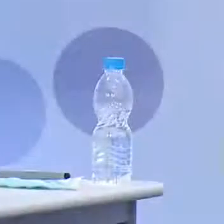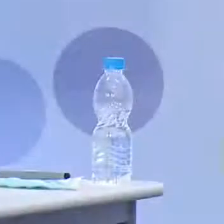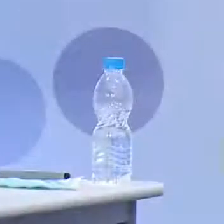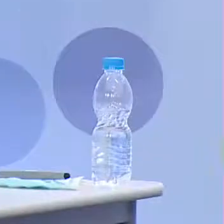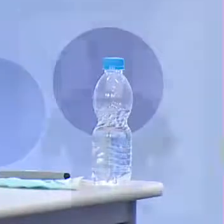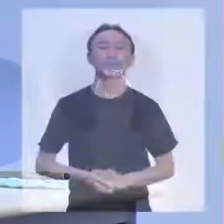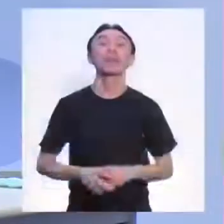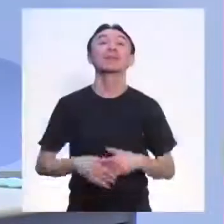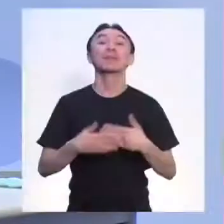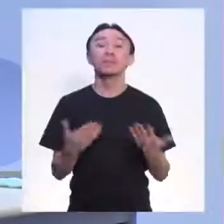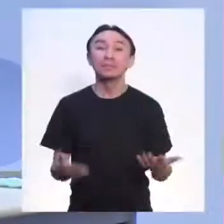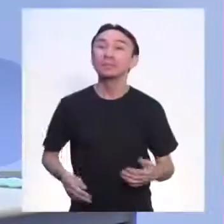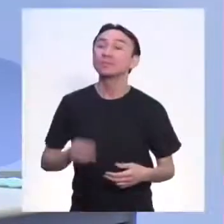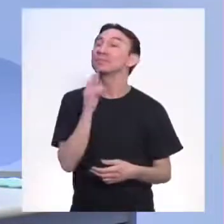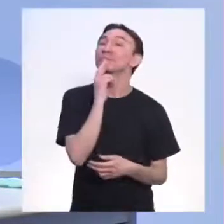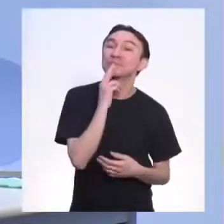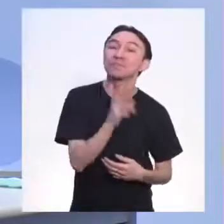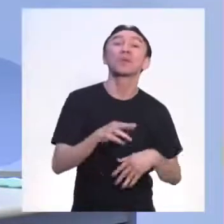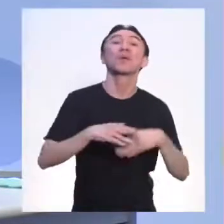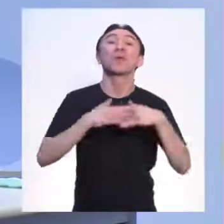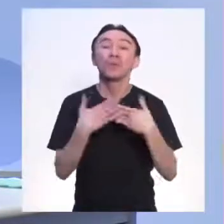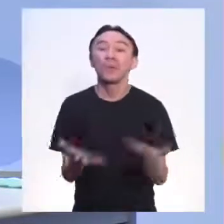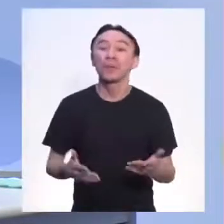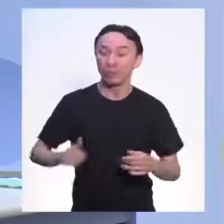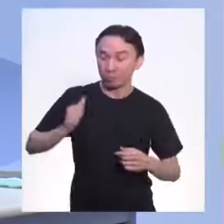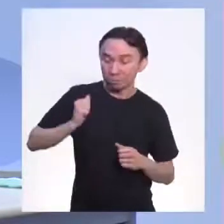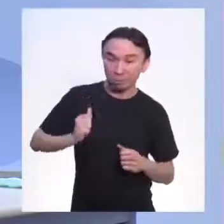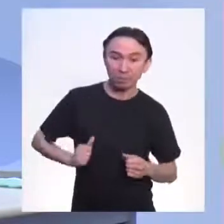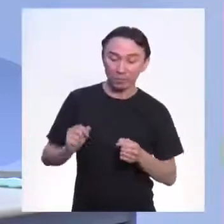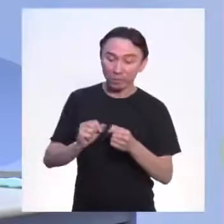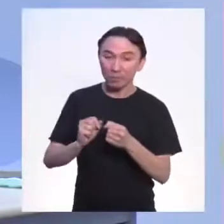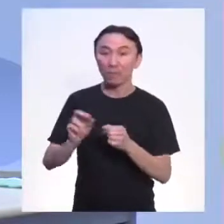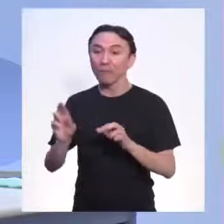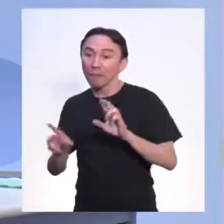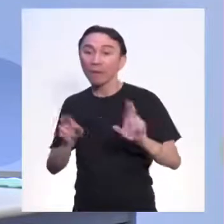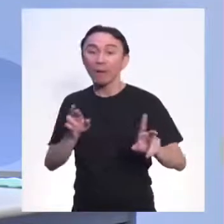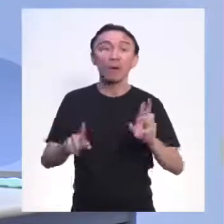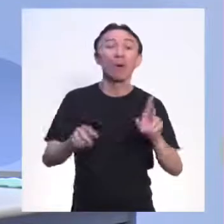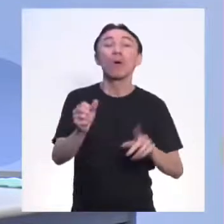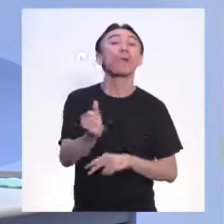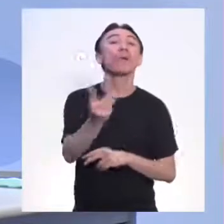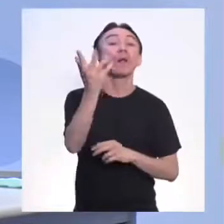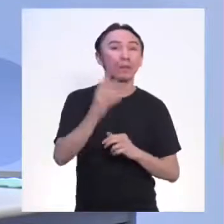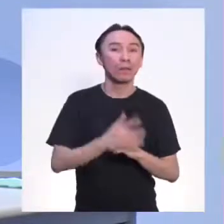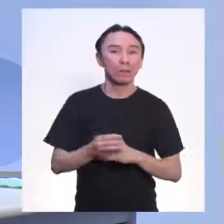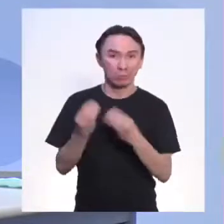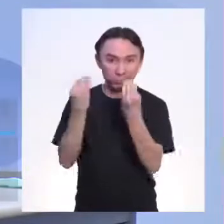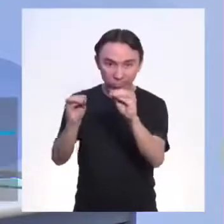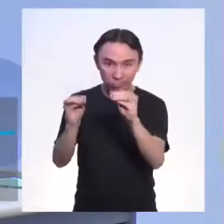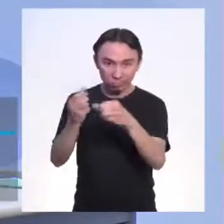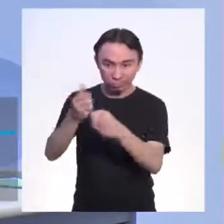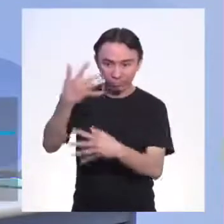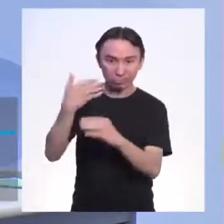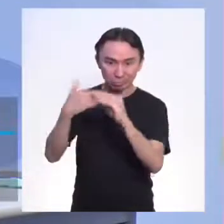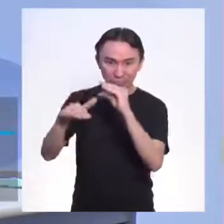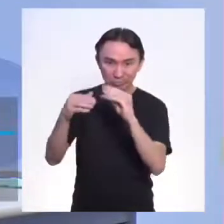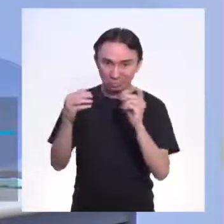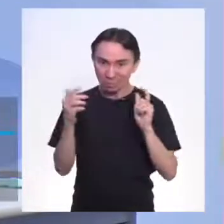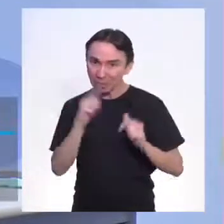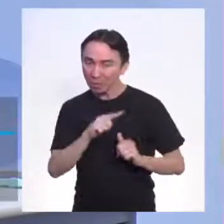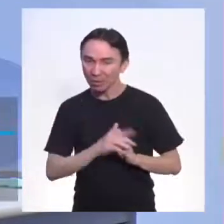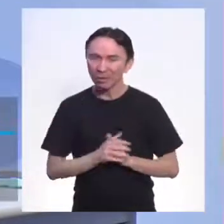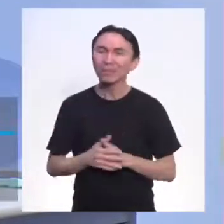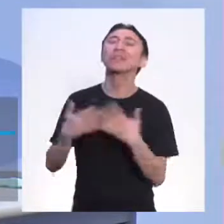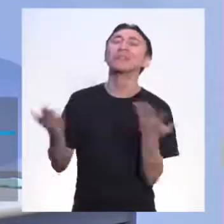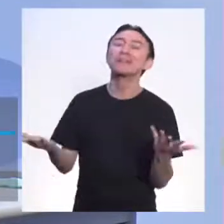aí, quantas bolsas a Ângela vai poder confeccionar diferentes? Conseguiram colocar no chat? Professora Roberta, o que aconteceu